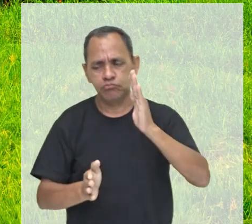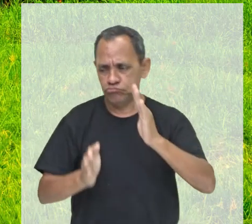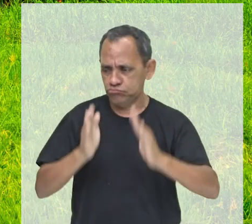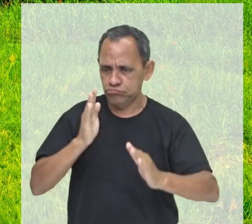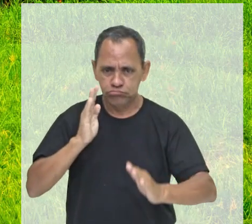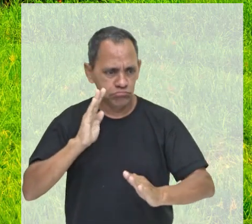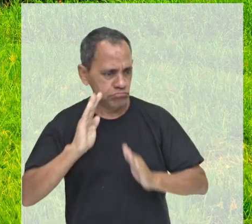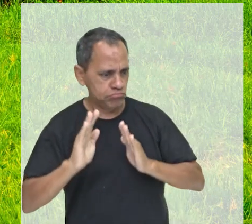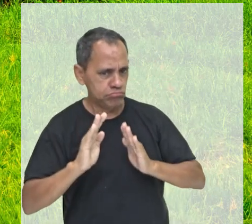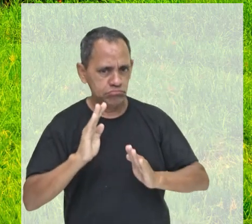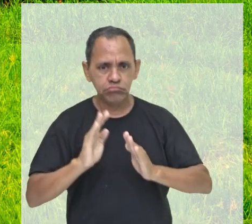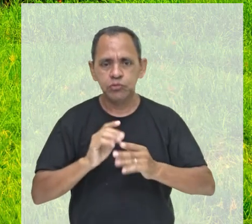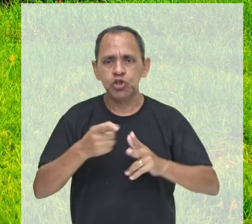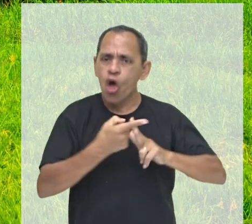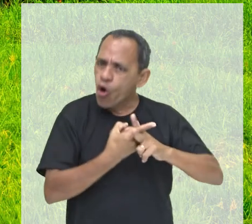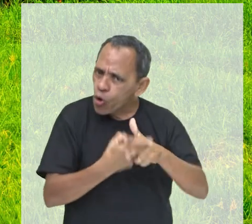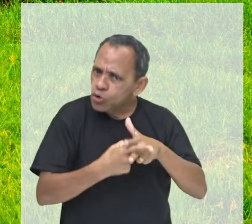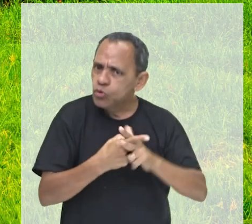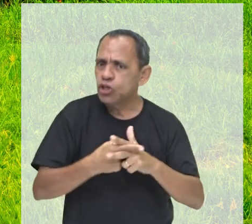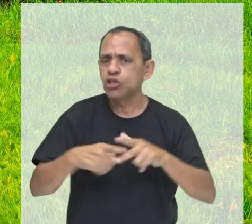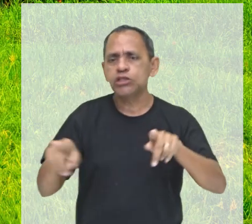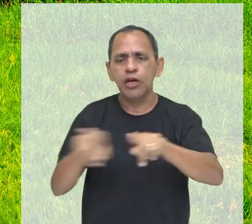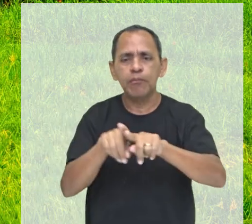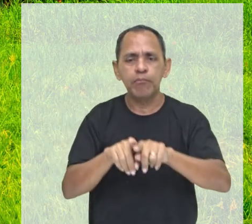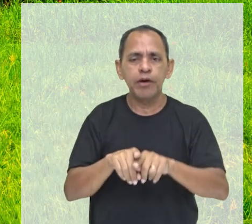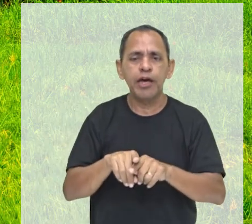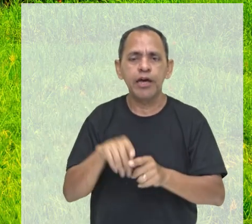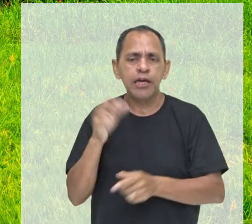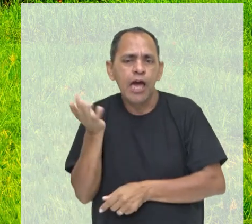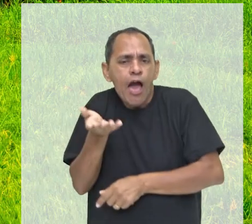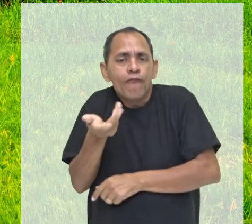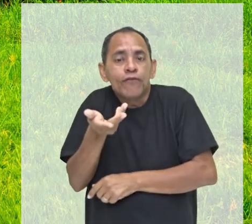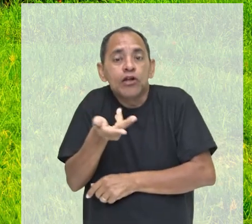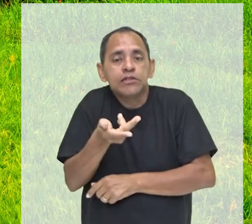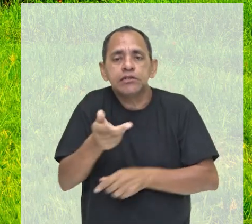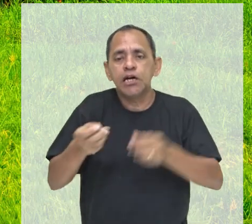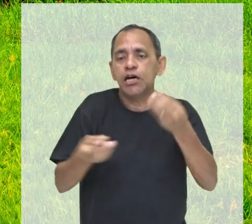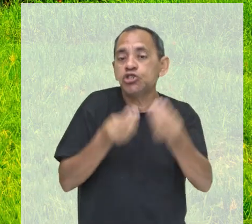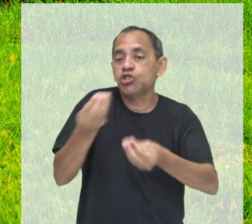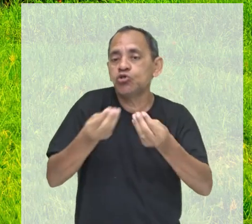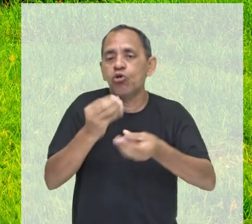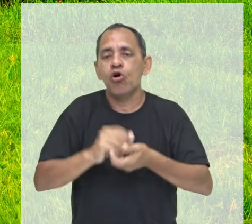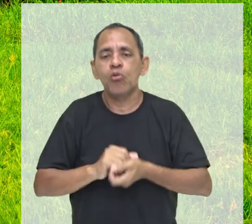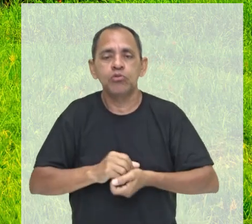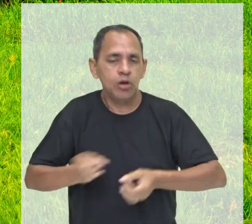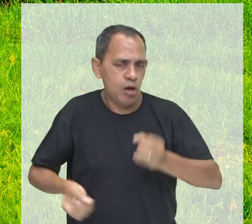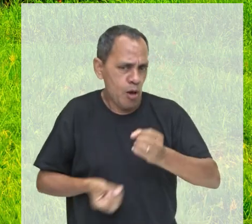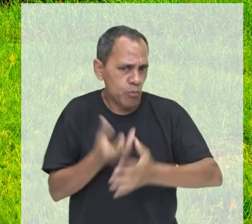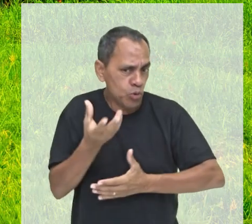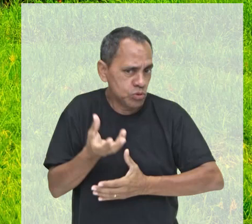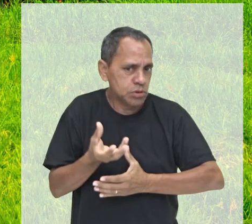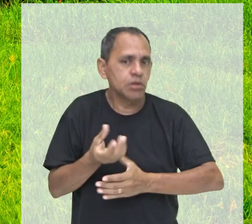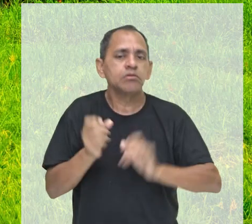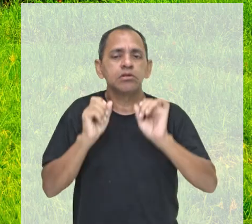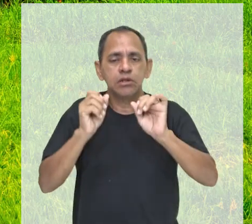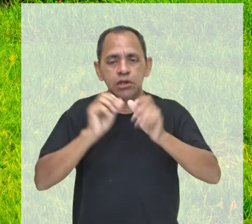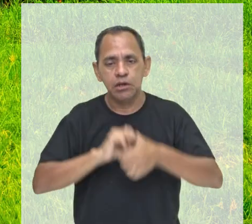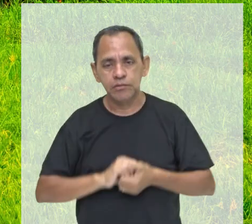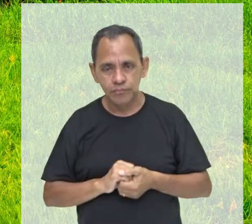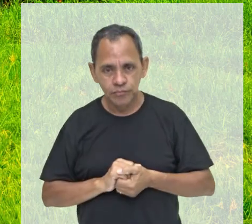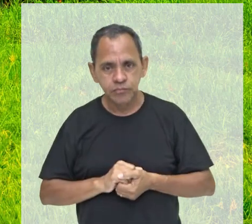através da precisão e a velocidade, gente. A velocidade aí principalmente na produção de bens e produtos. Isso